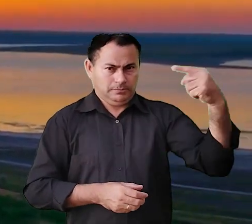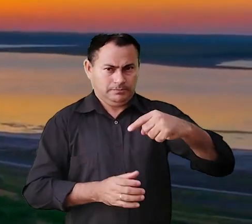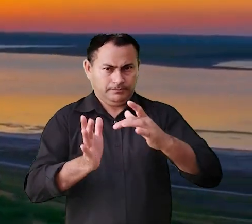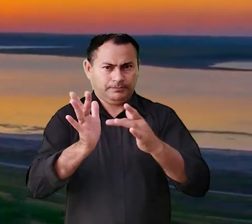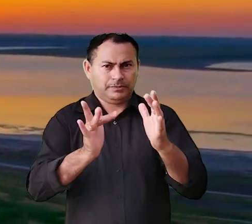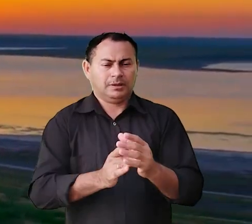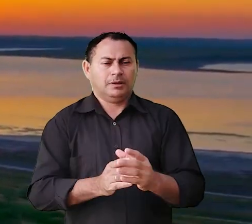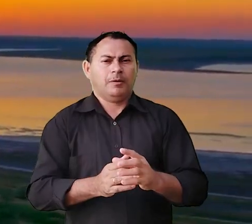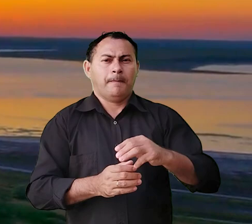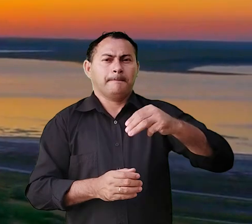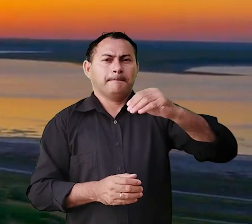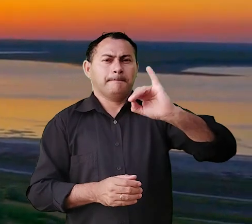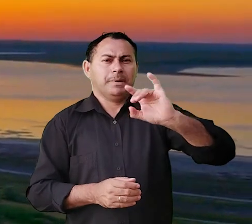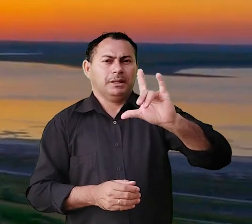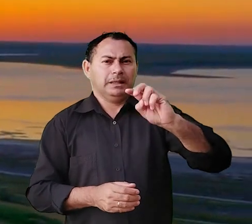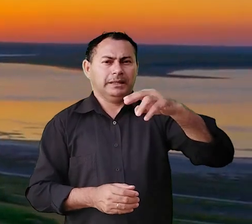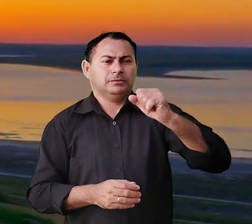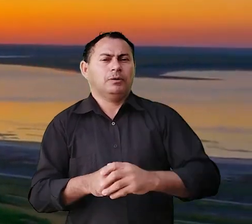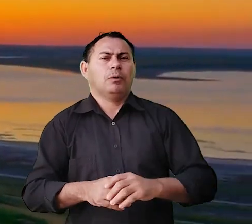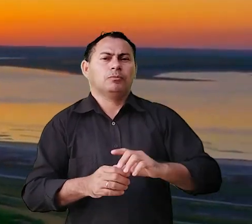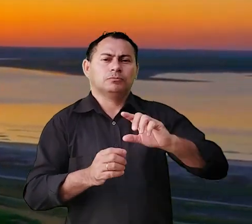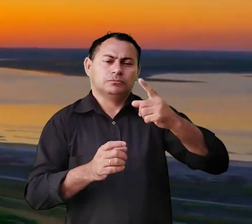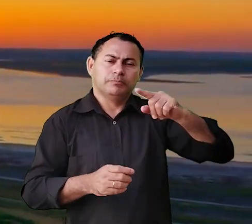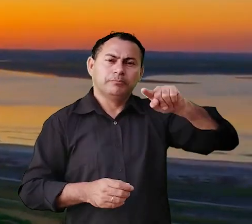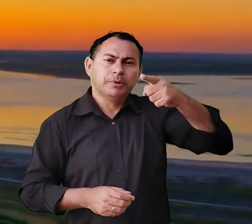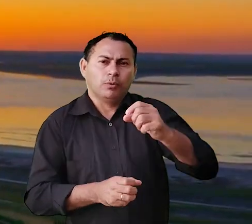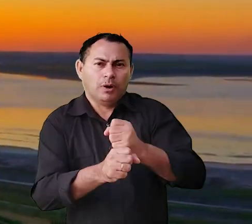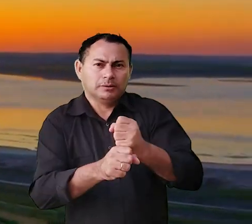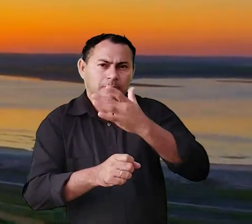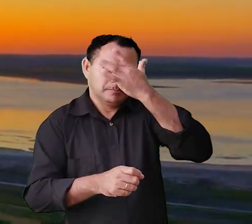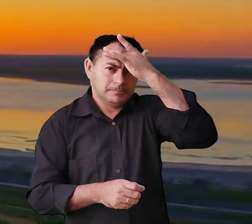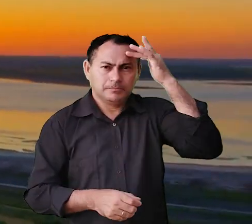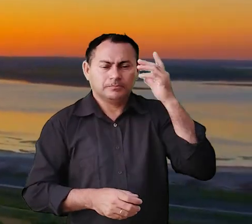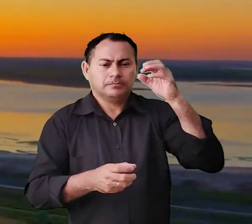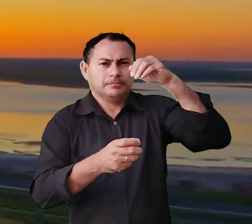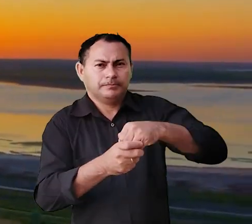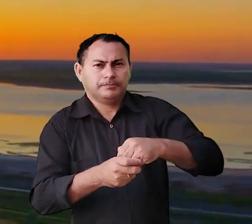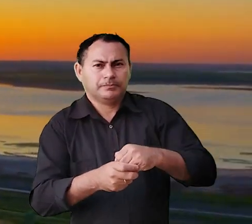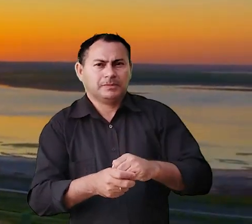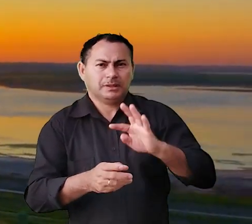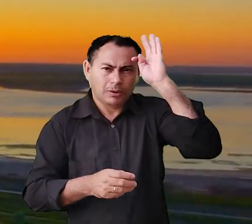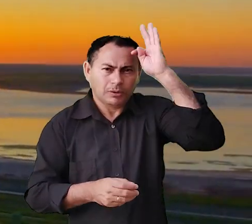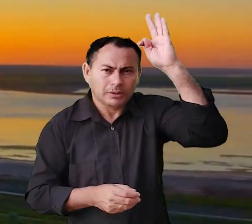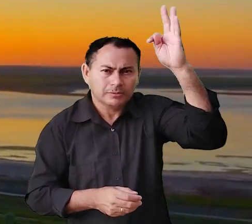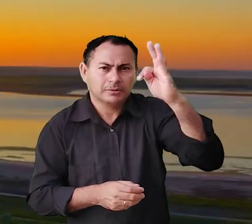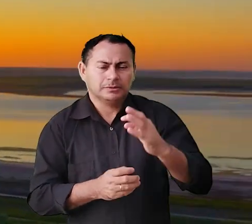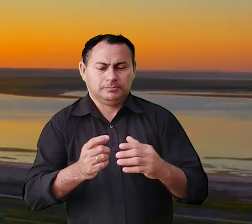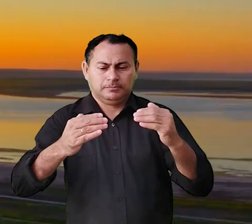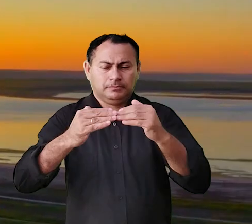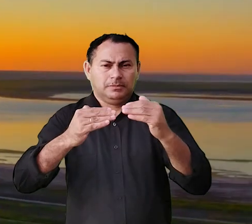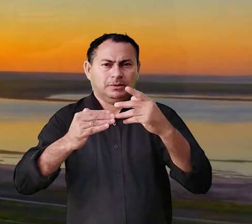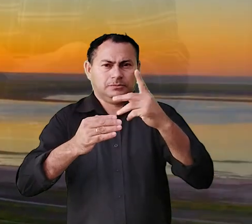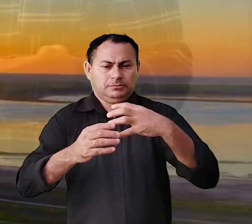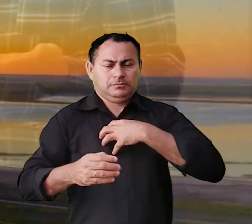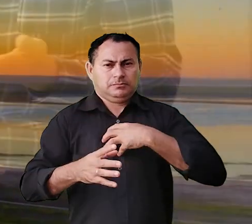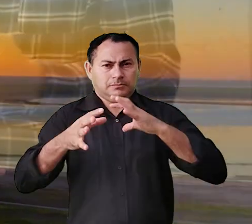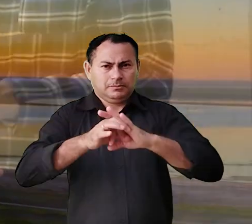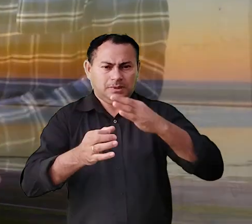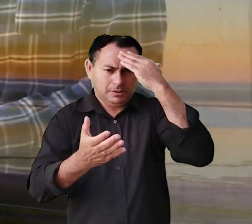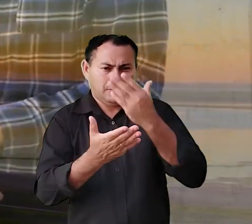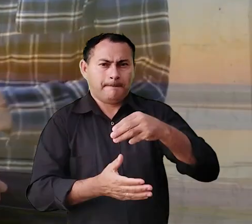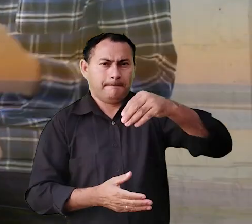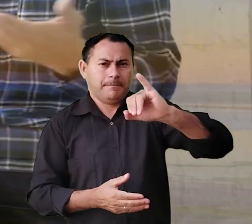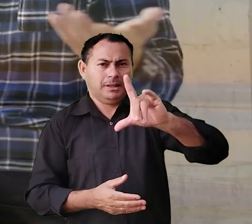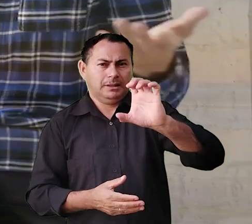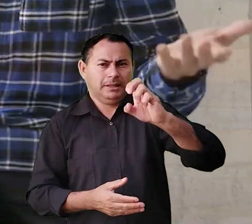vinda de Cristo é o milênio, ou o reino de 1000 anos. As pessoas posicionam-se teologicamente de acordo com suas